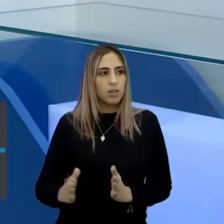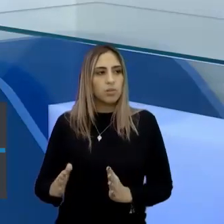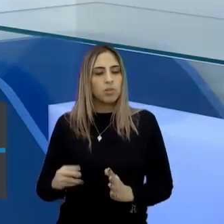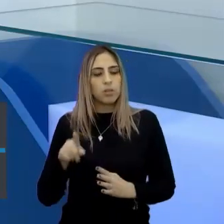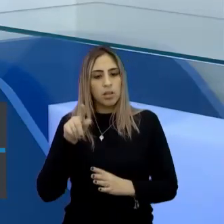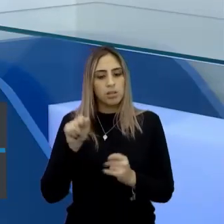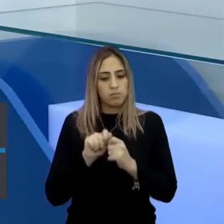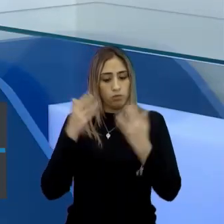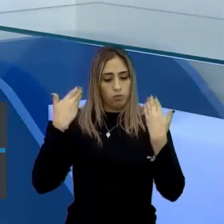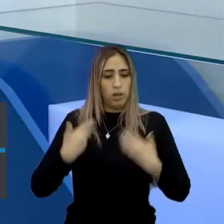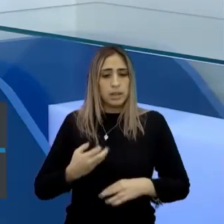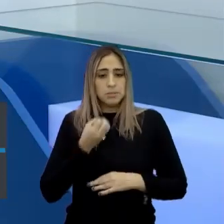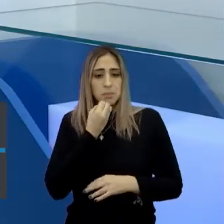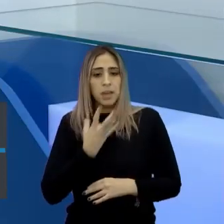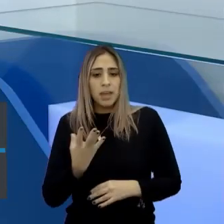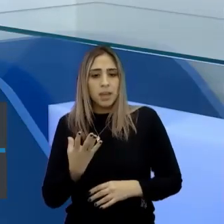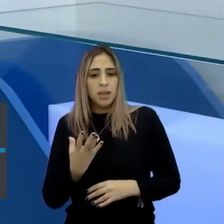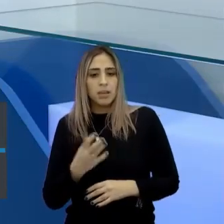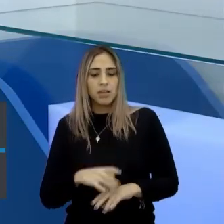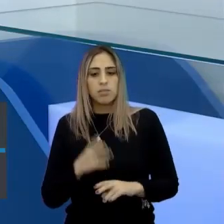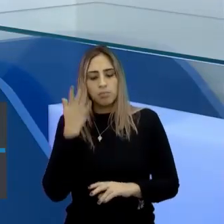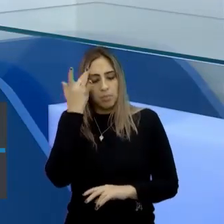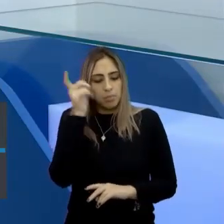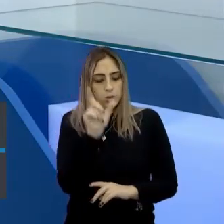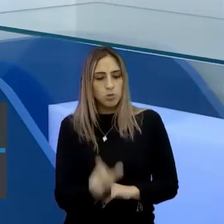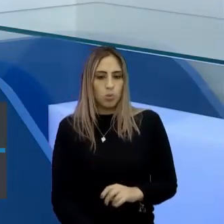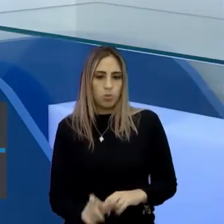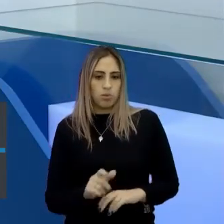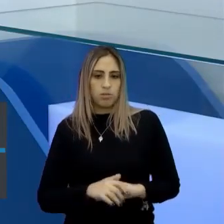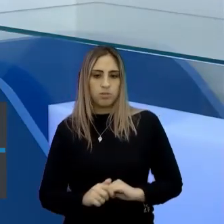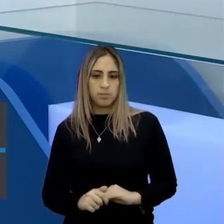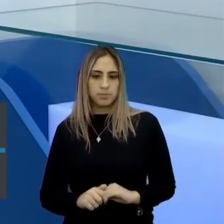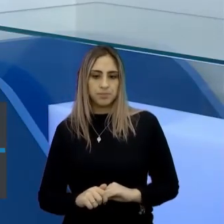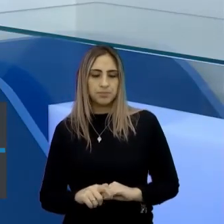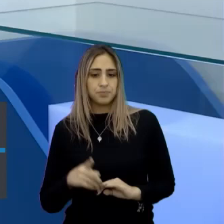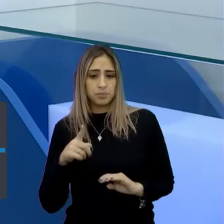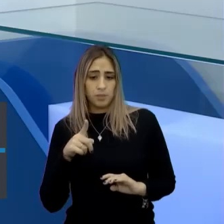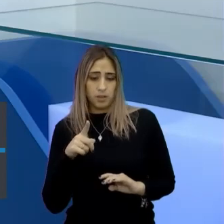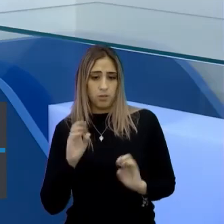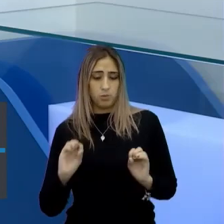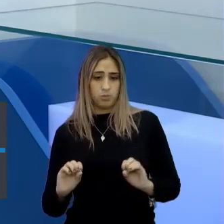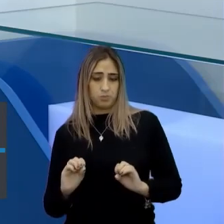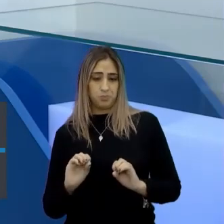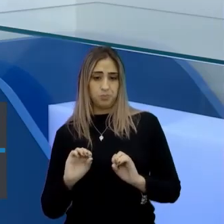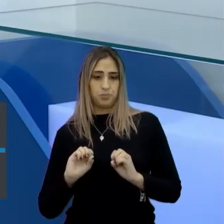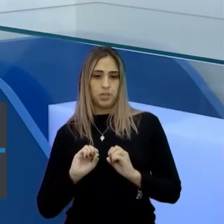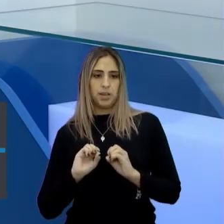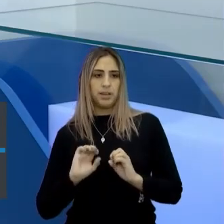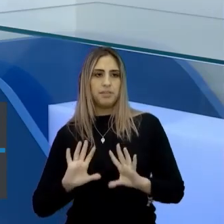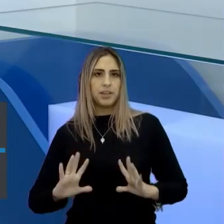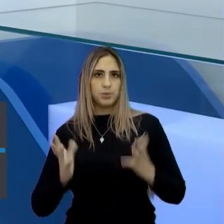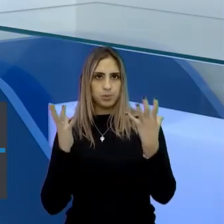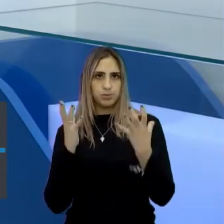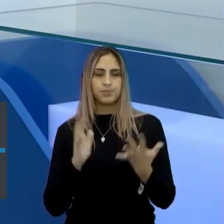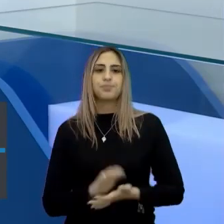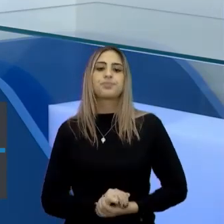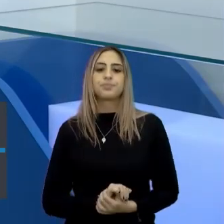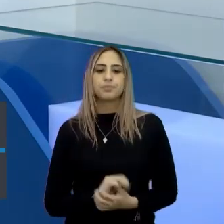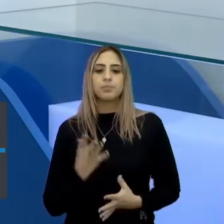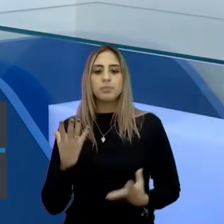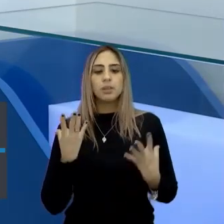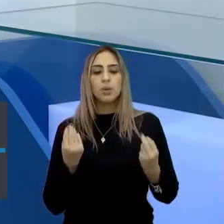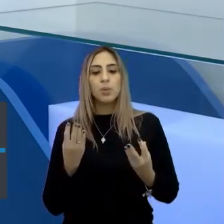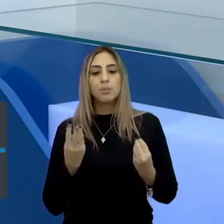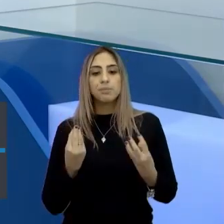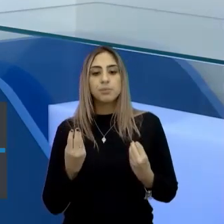incorpora muito bem. E eu tive a oportunidade de participar de um evento dele, e é legal que ele consegue interagir aí